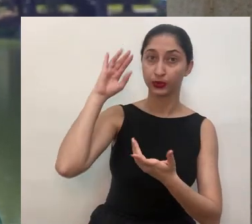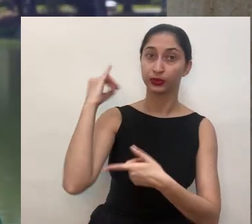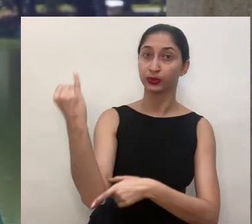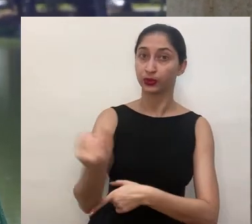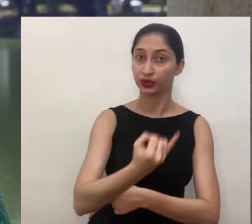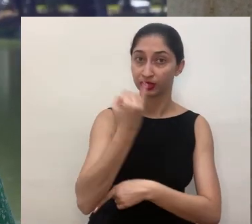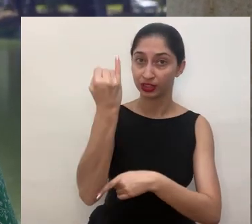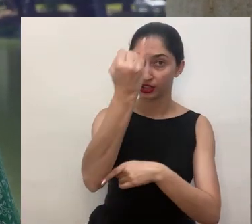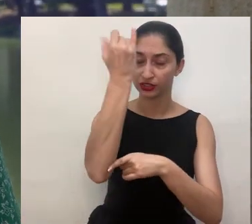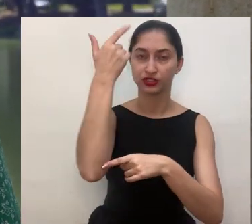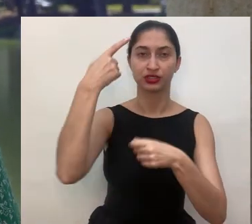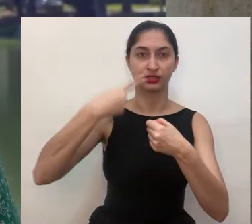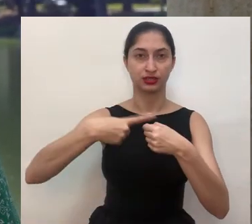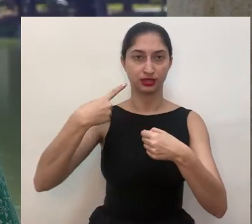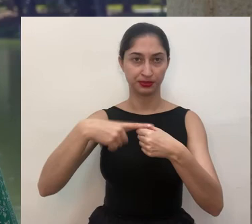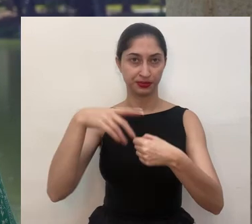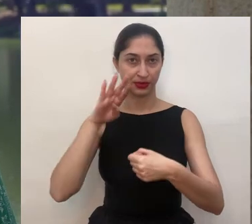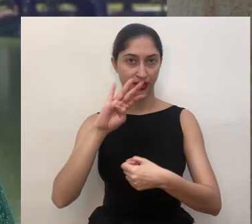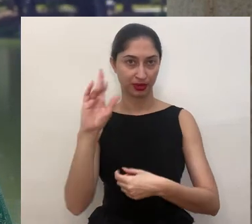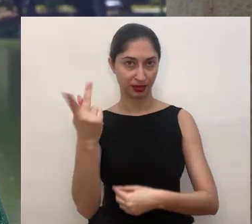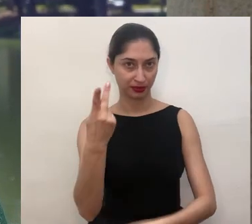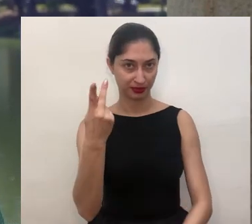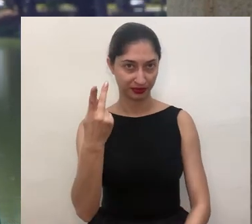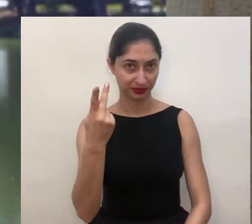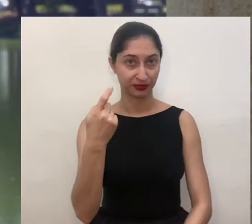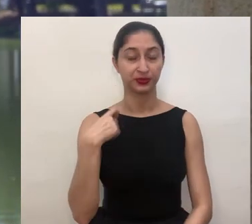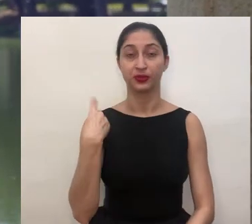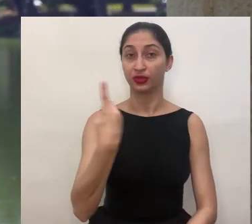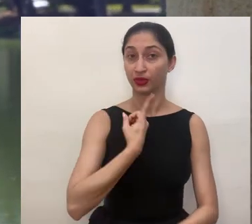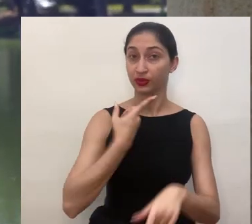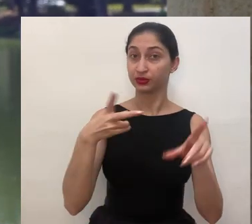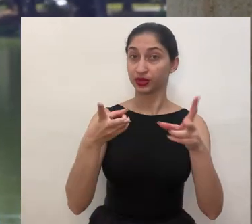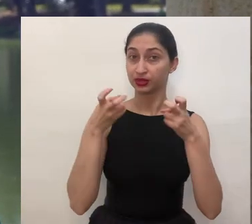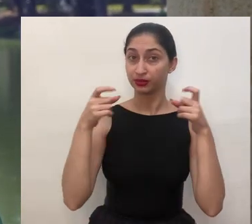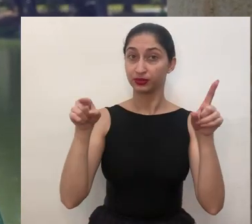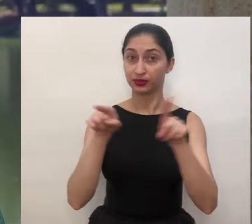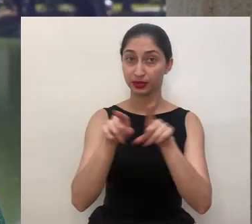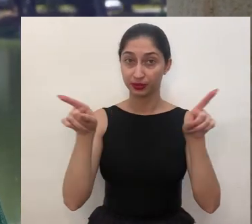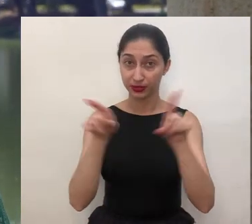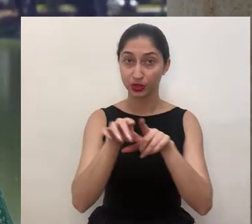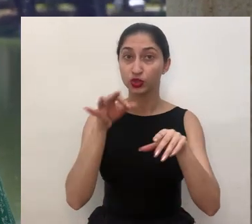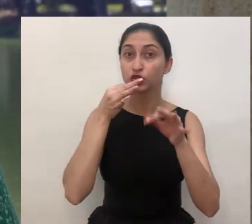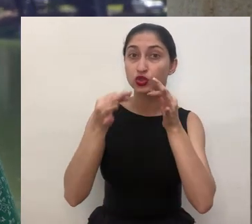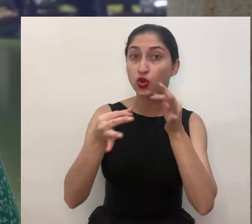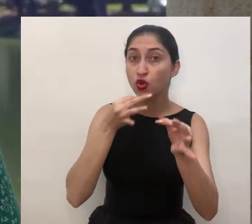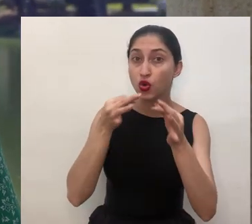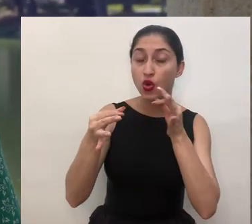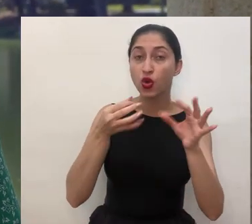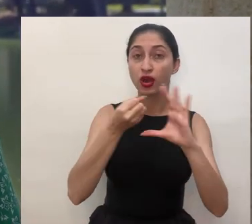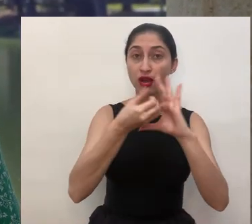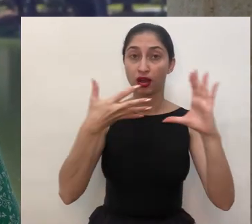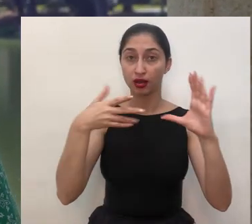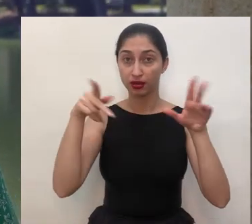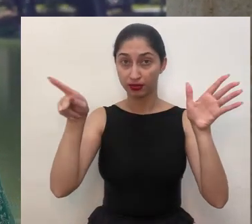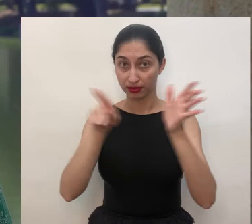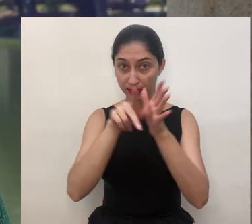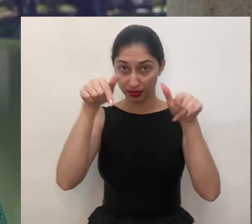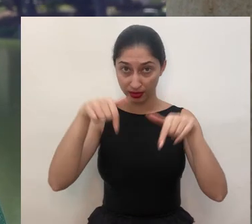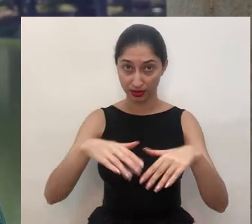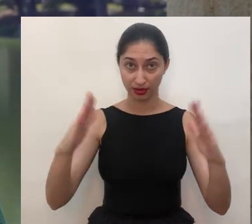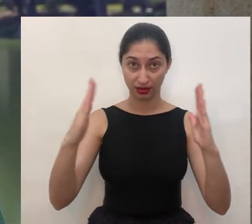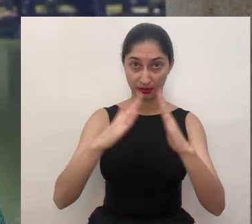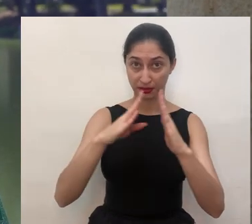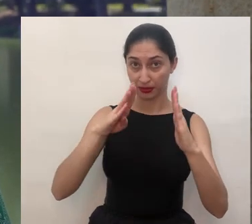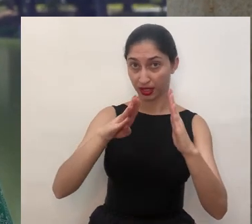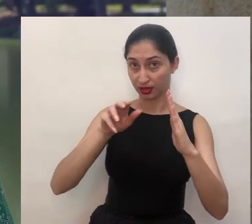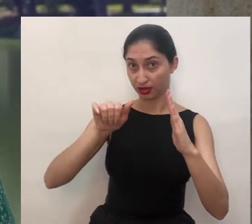paisagem sonora da cidade de Belo Horizonte. Nós podemos perceber também que um dos sons característicos da Casa do Baile, que poderia ser o seu